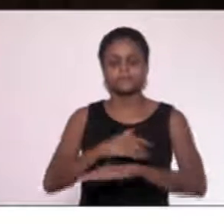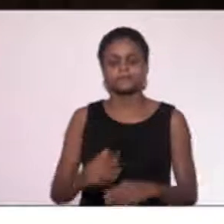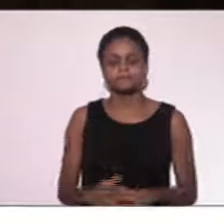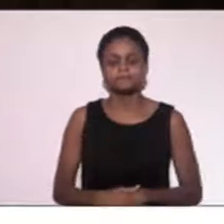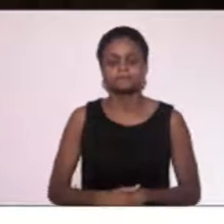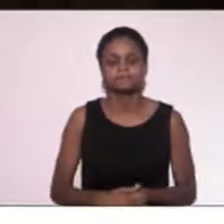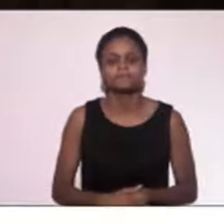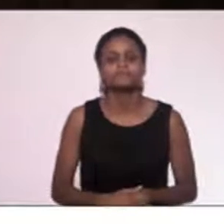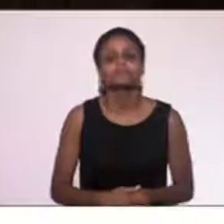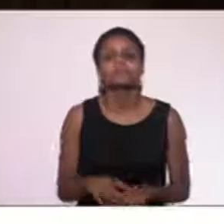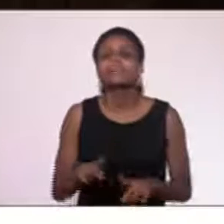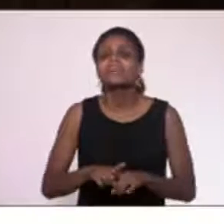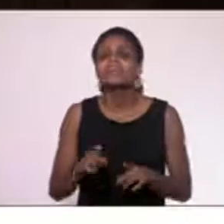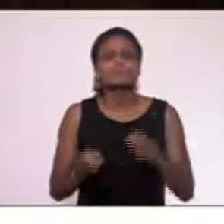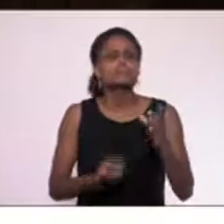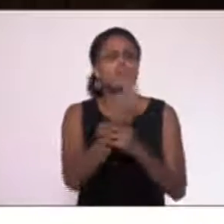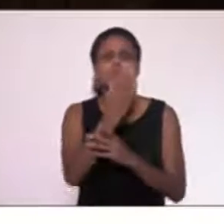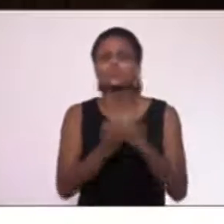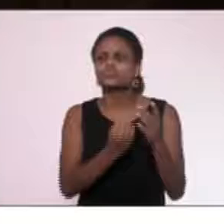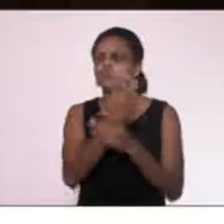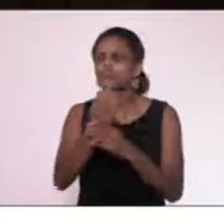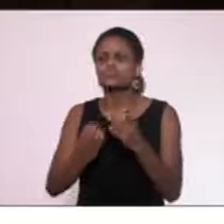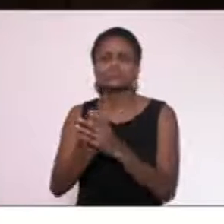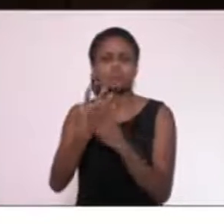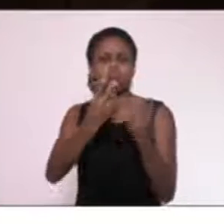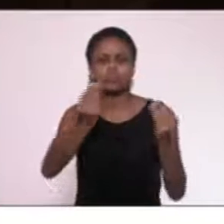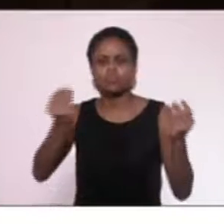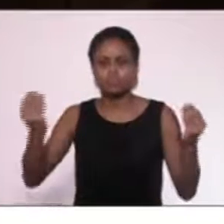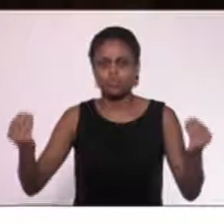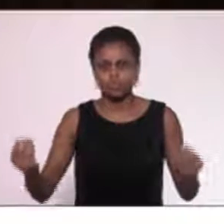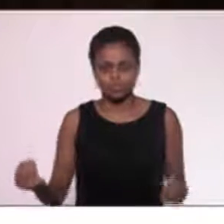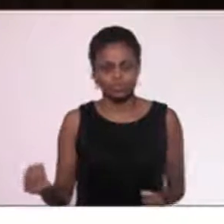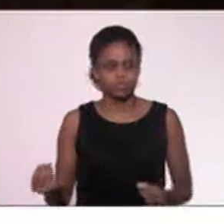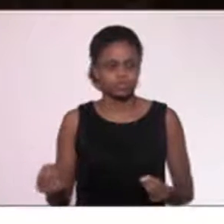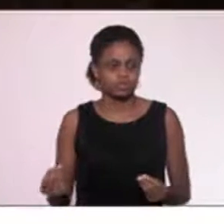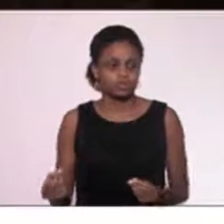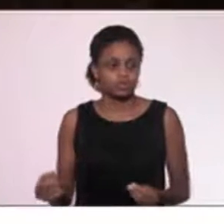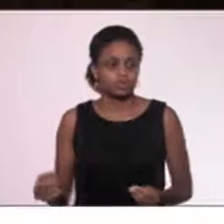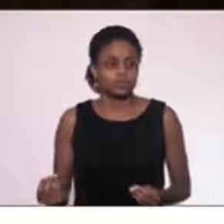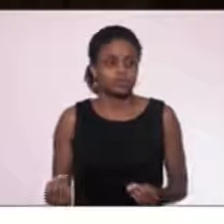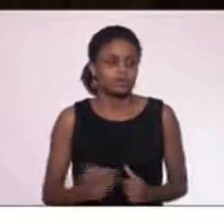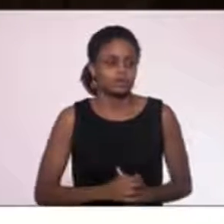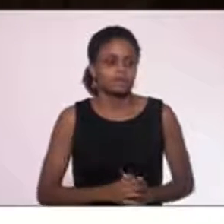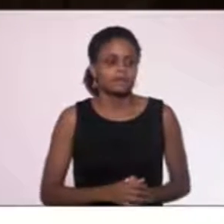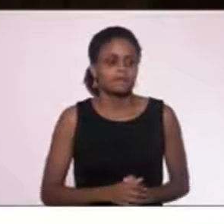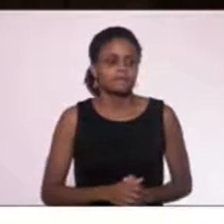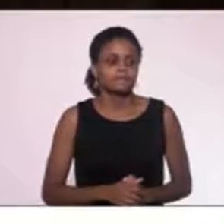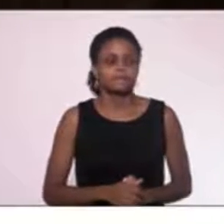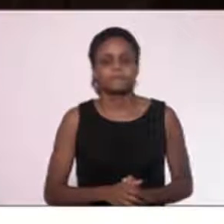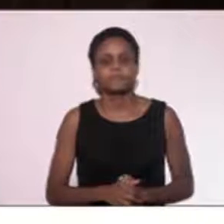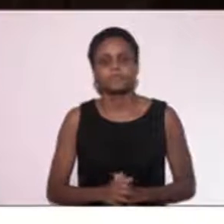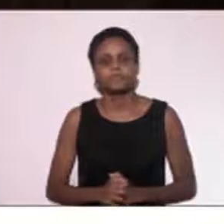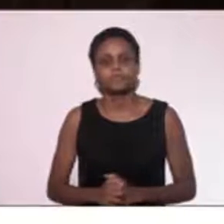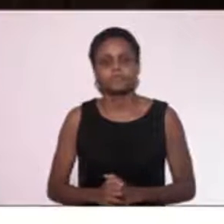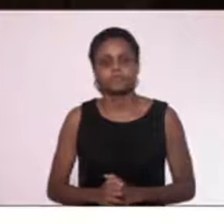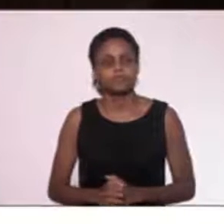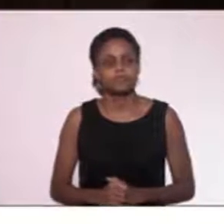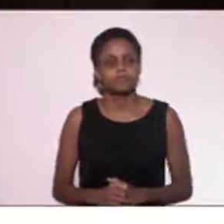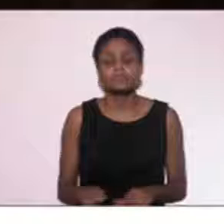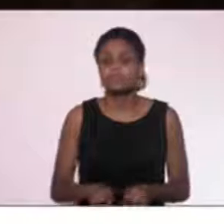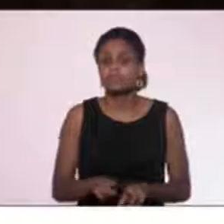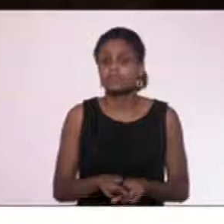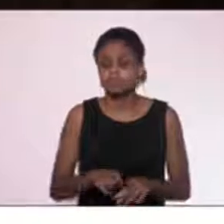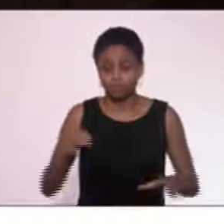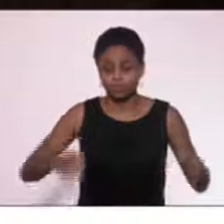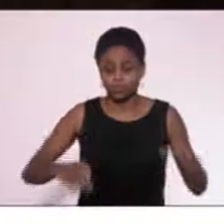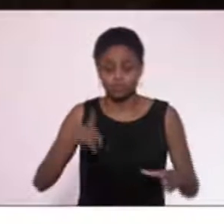viadutos foram construídos nesse período. E, ao mesmo tempo, dentro da